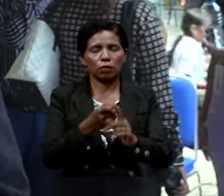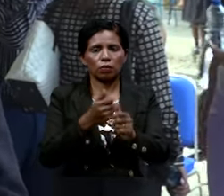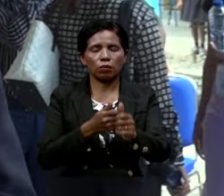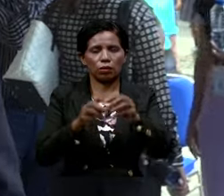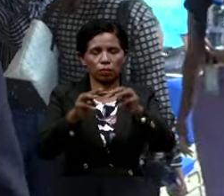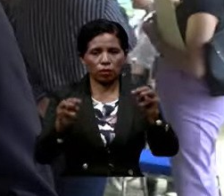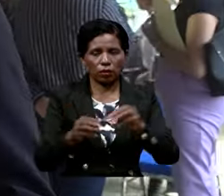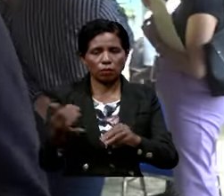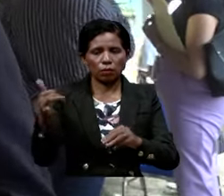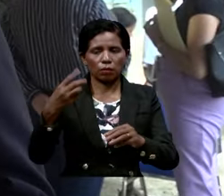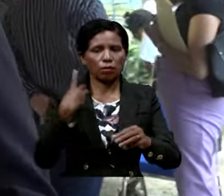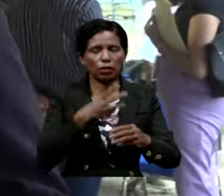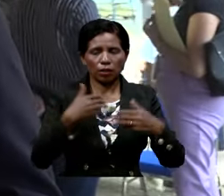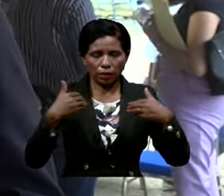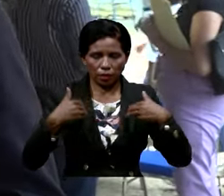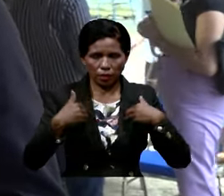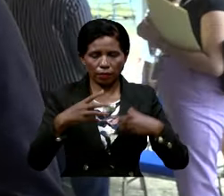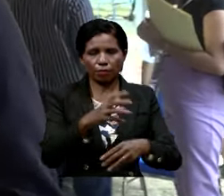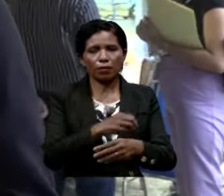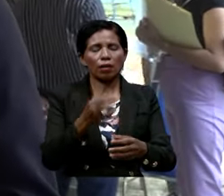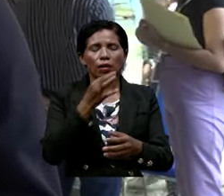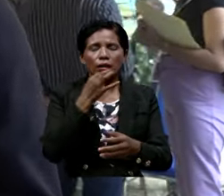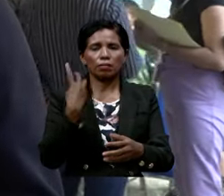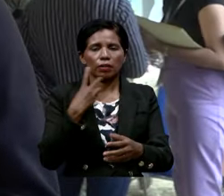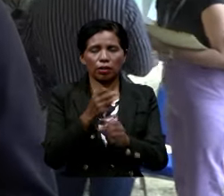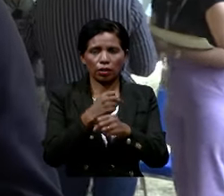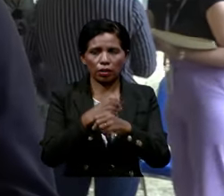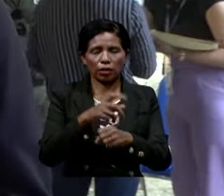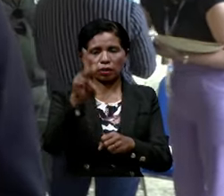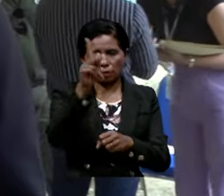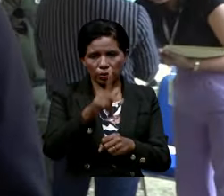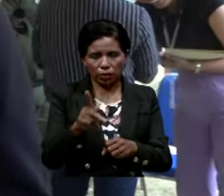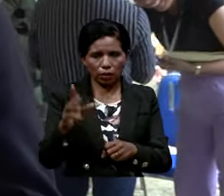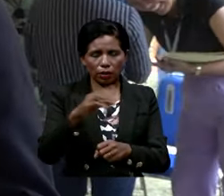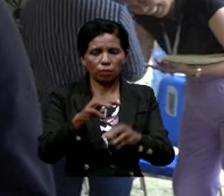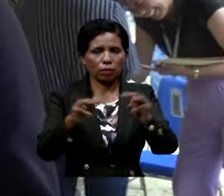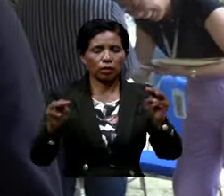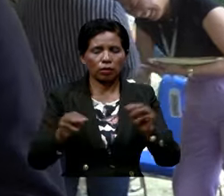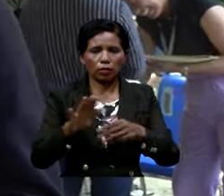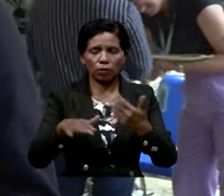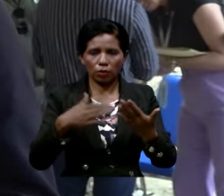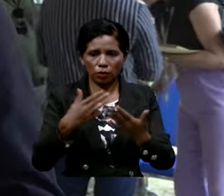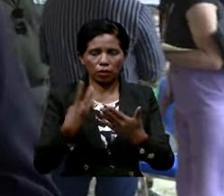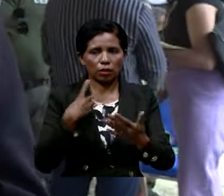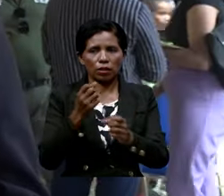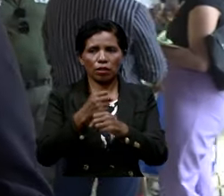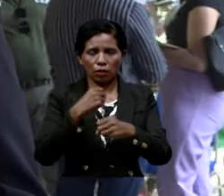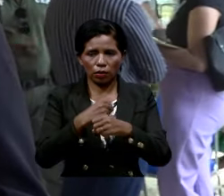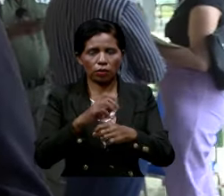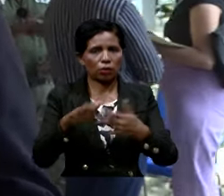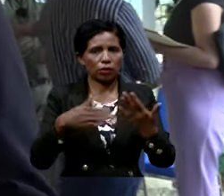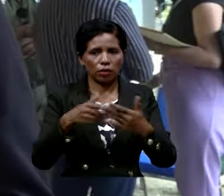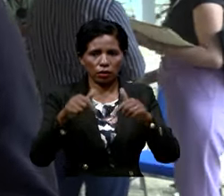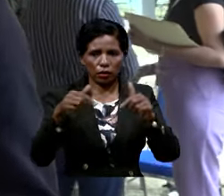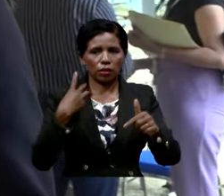ne bem ita iha. Baseia ba menu ne bem ita halo ne, baseia ba itanya pesquisa, kata ba kada município hotu kedas ne bem ita halo, hotu tia husida